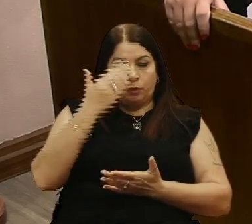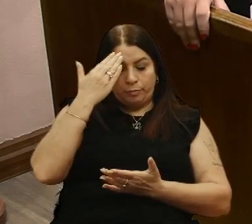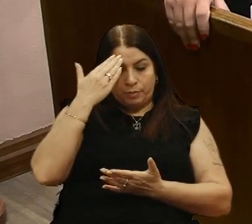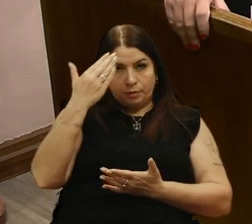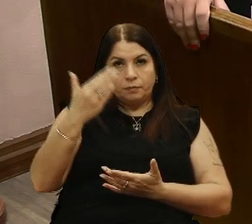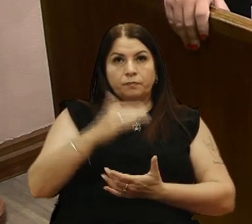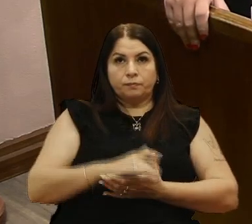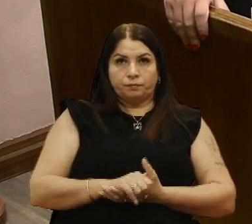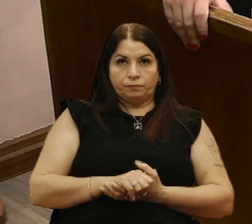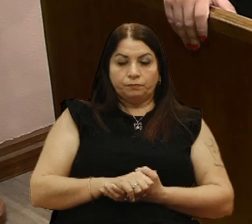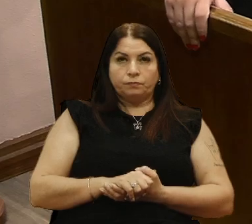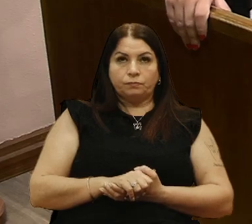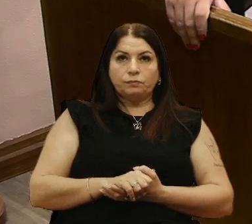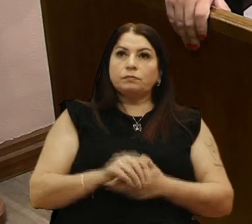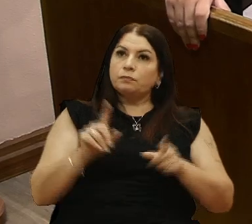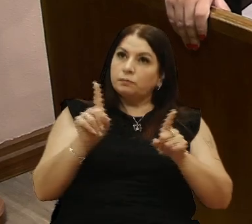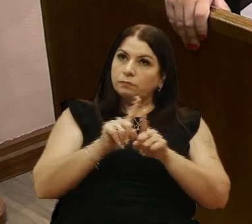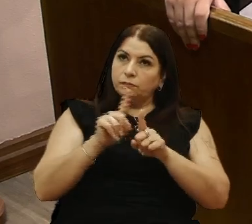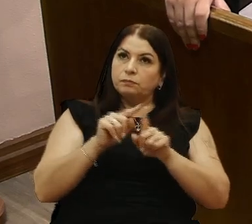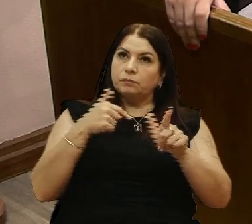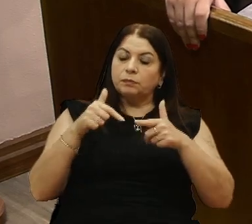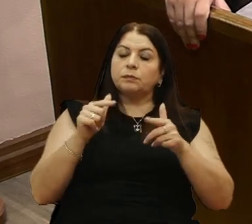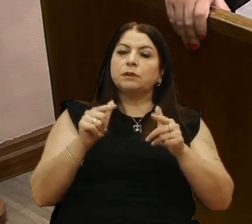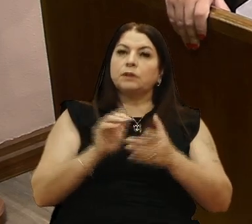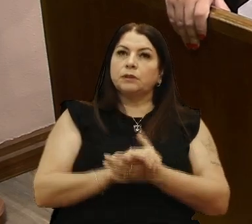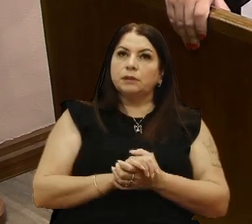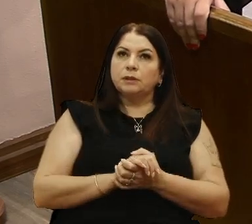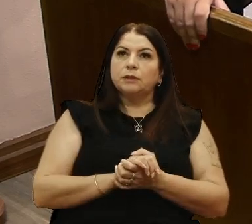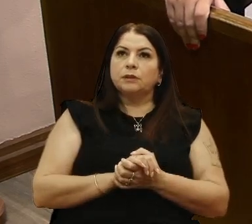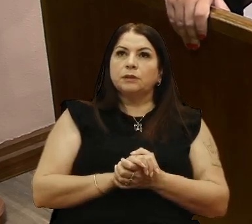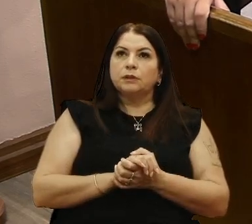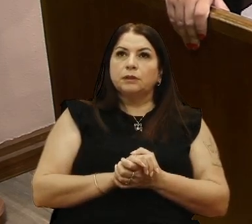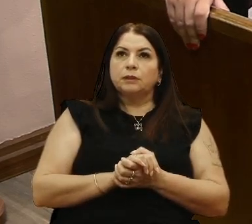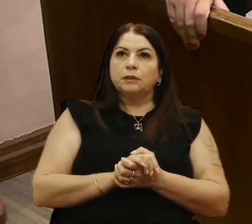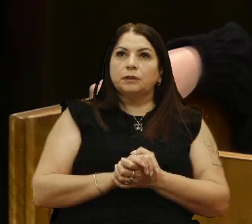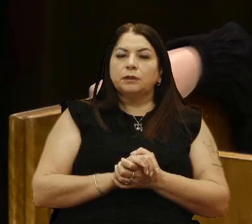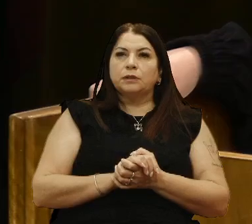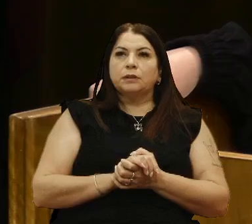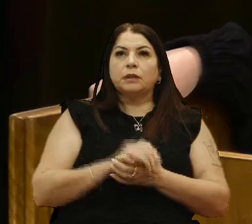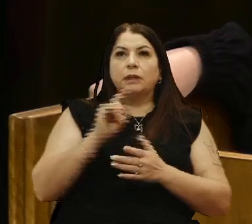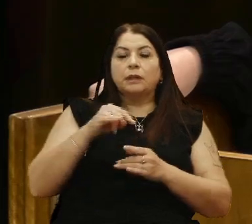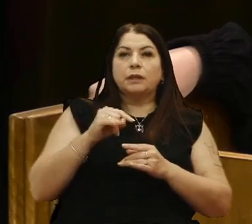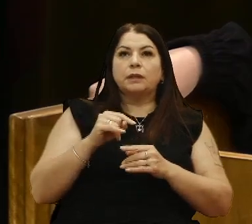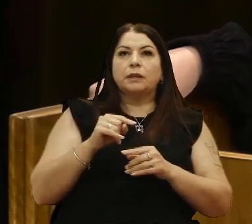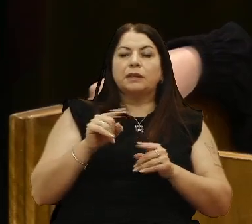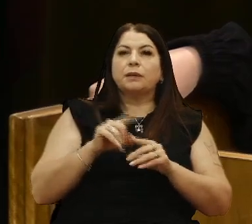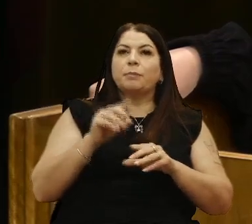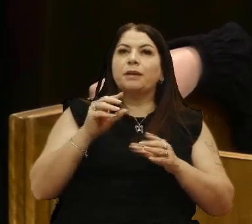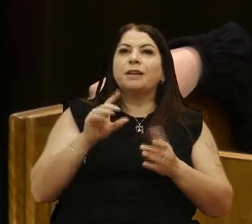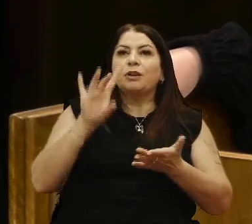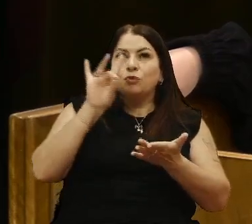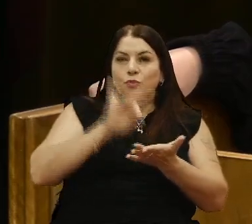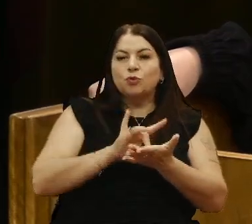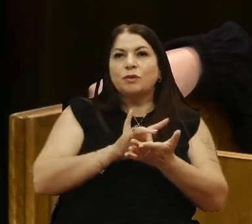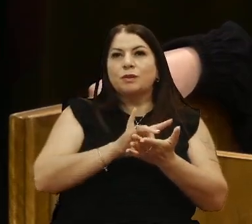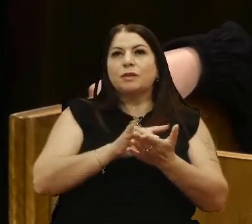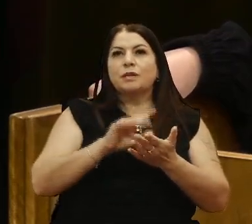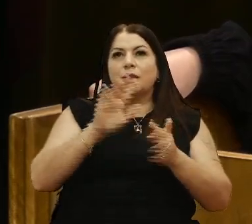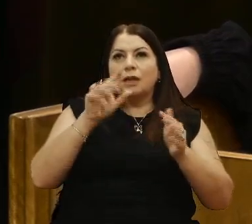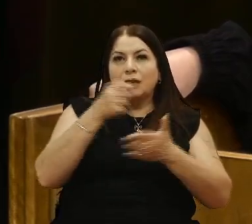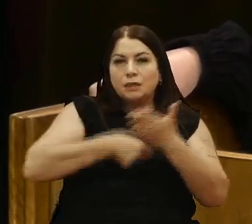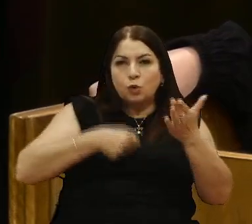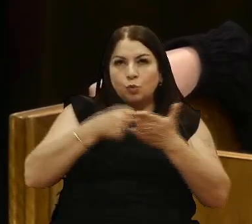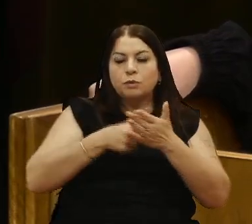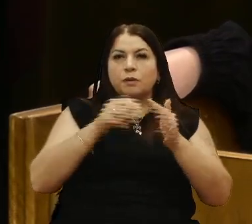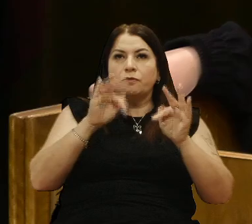Obrigada por também trabalhar tanto, que é institucionalizar a luta antirracista. É fazer